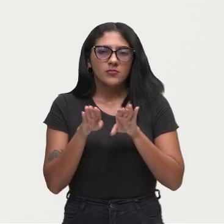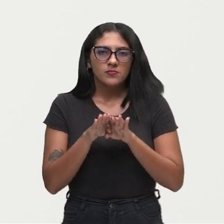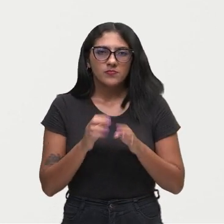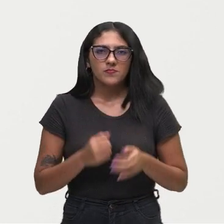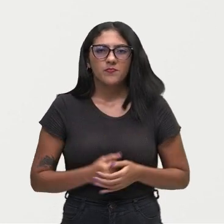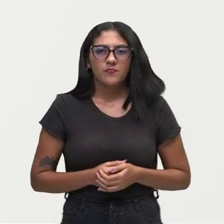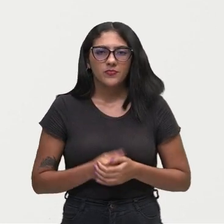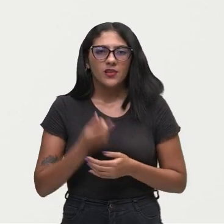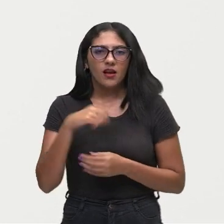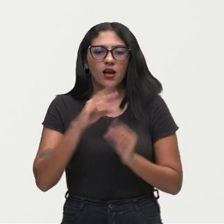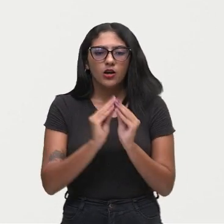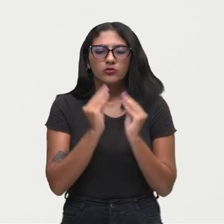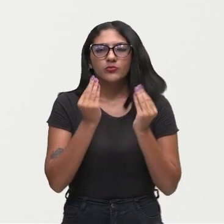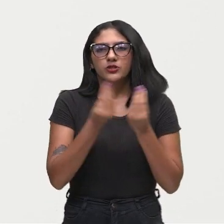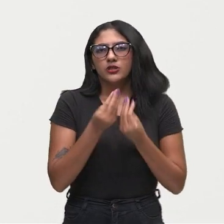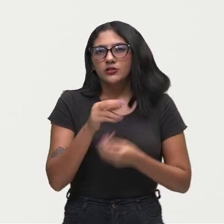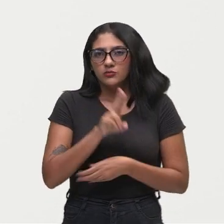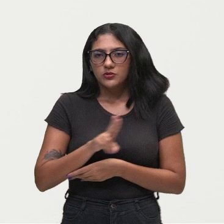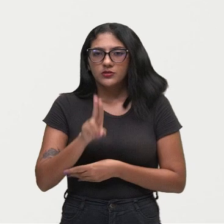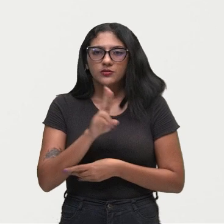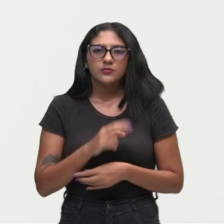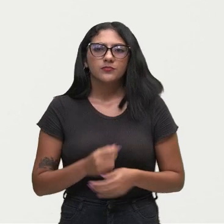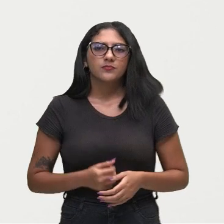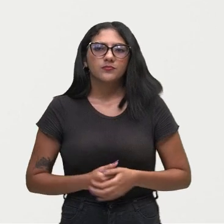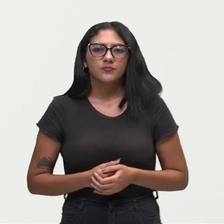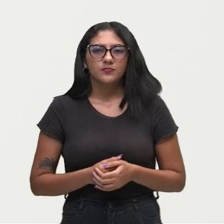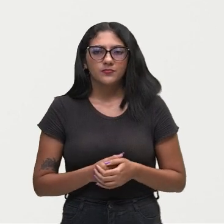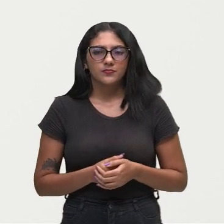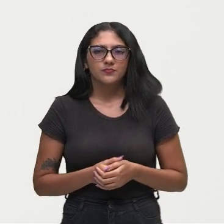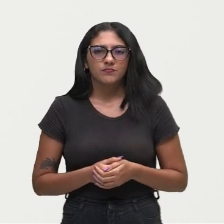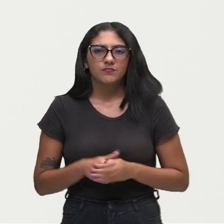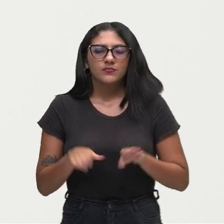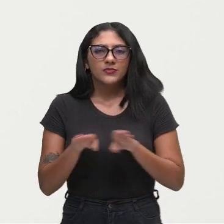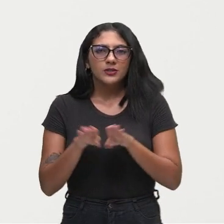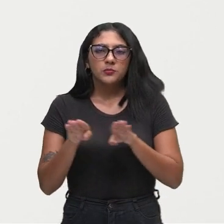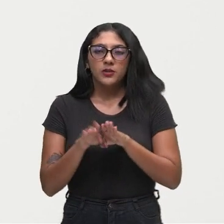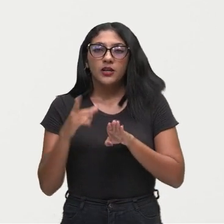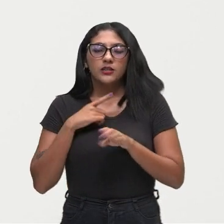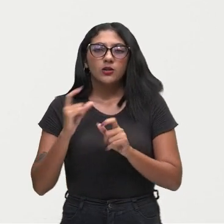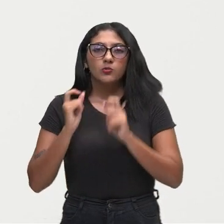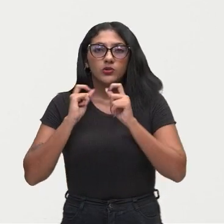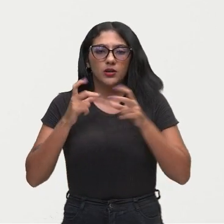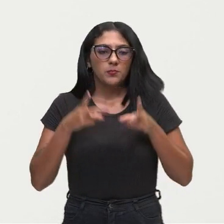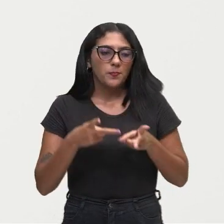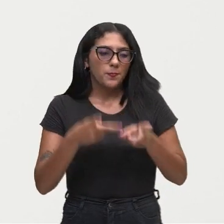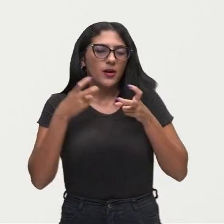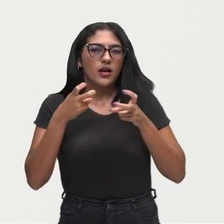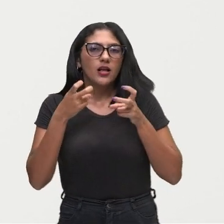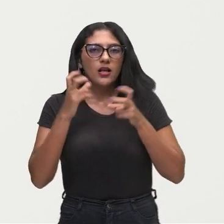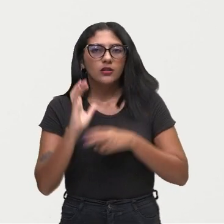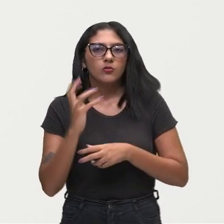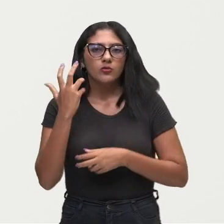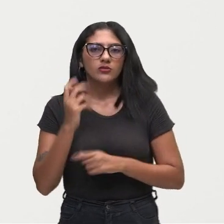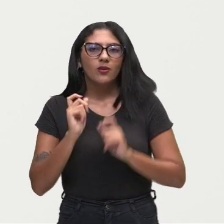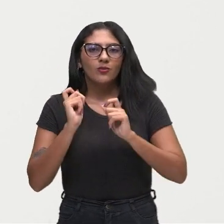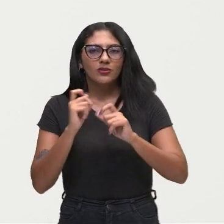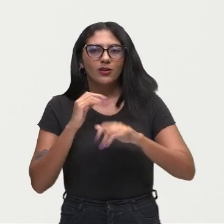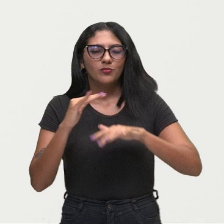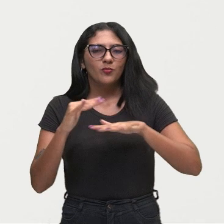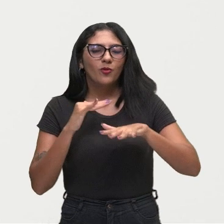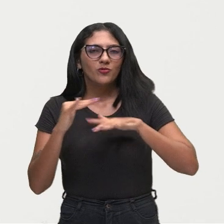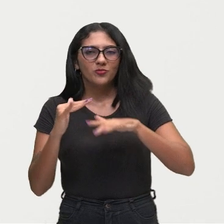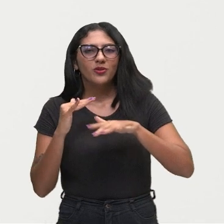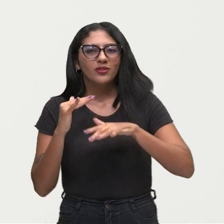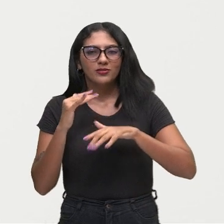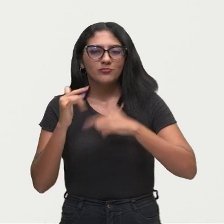fluido de trabalho. Há o resultado desse trabalho, que é